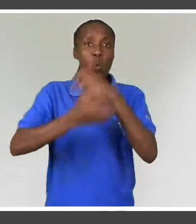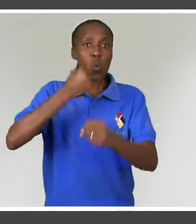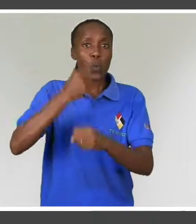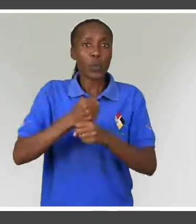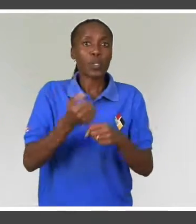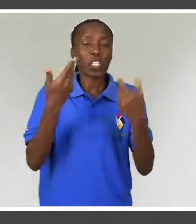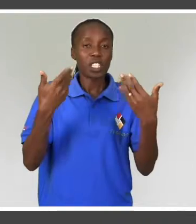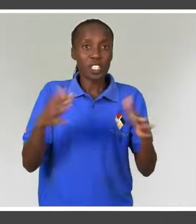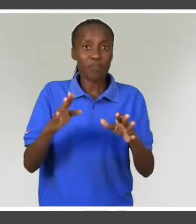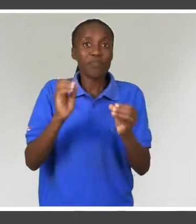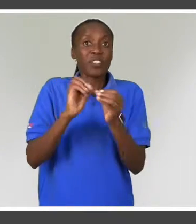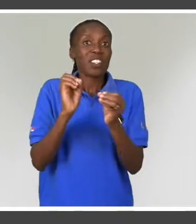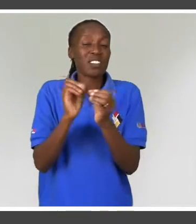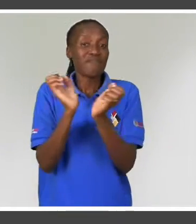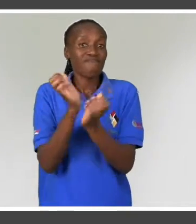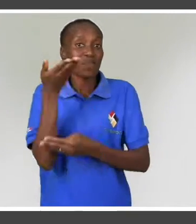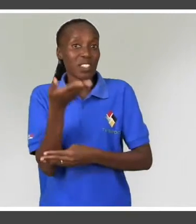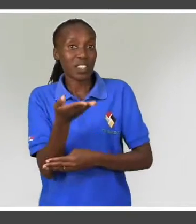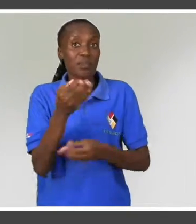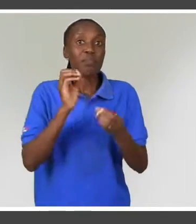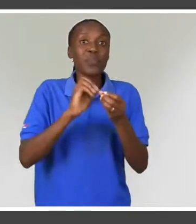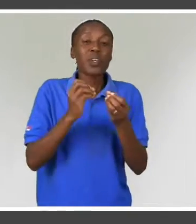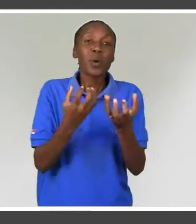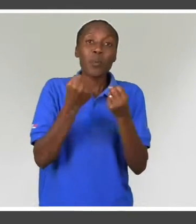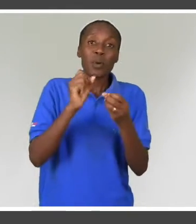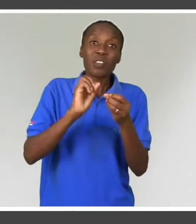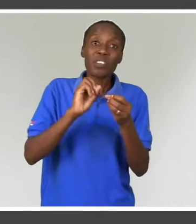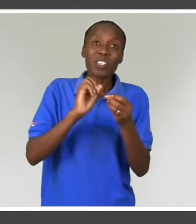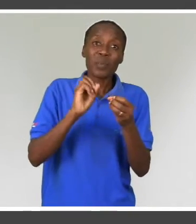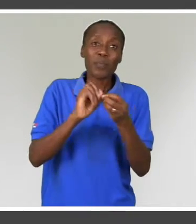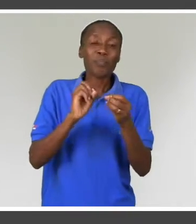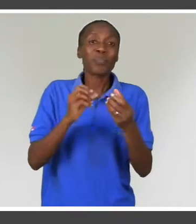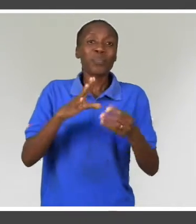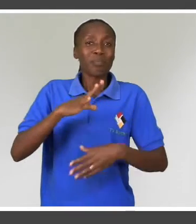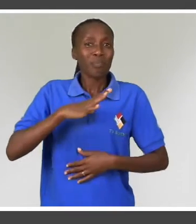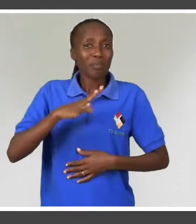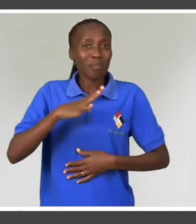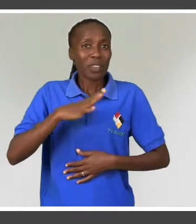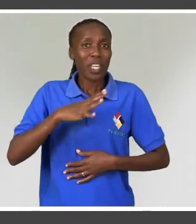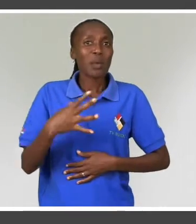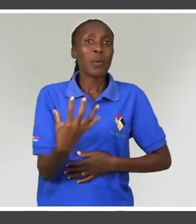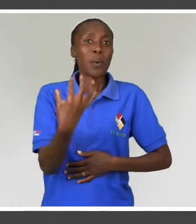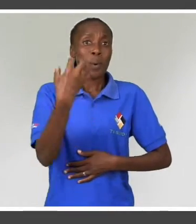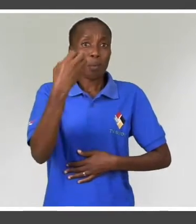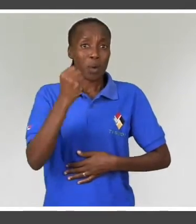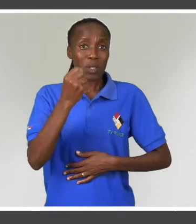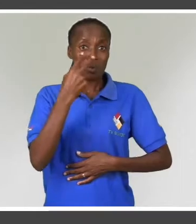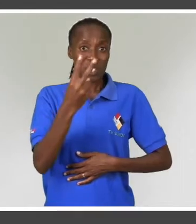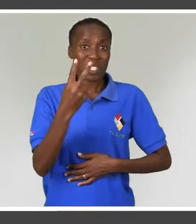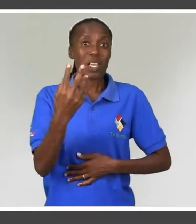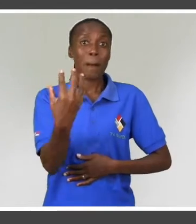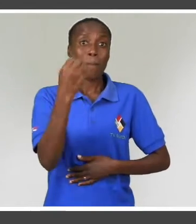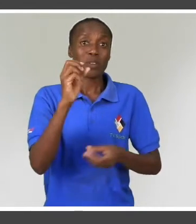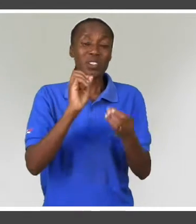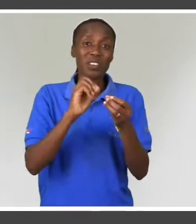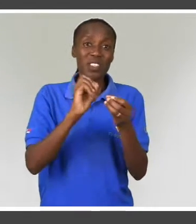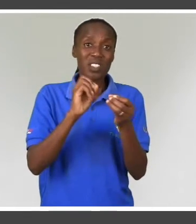Fui condenado 8 anos e agora a metade chega de 19 de junho. Provavelmente estou tratando de ver se